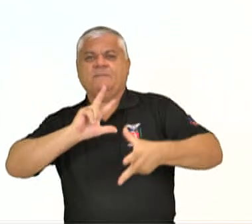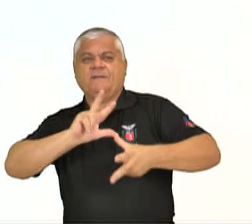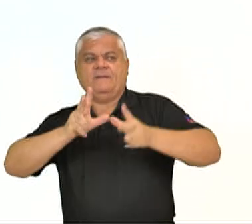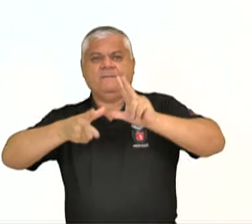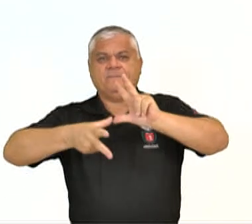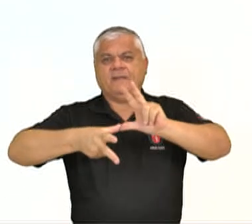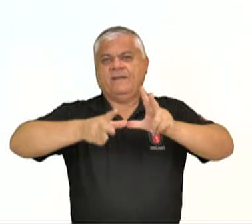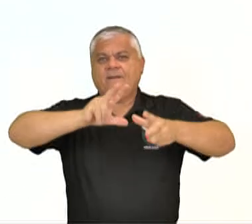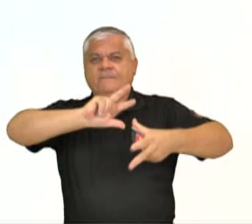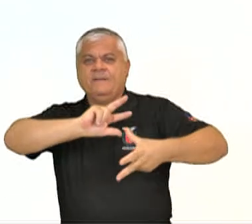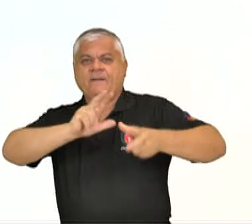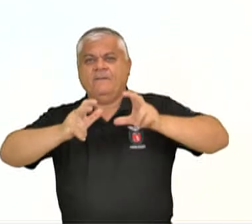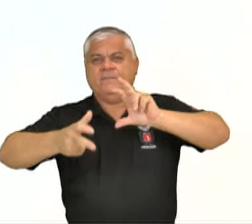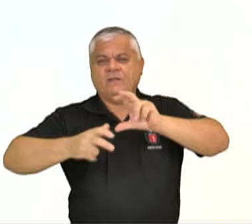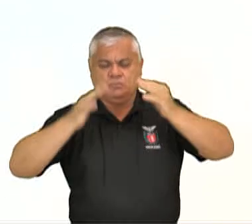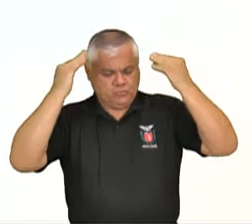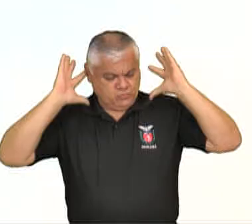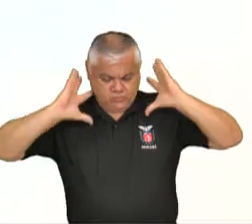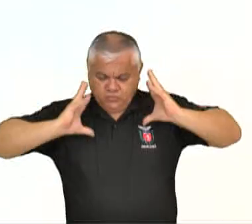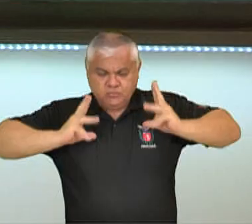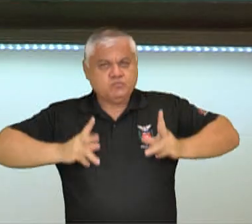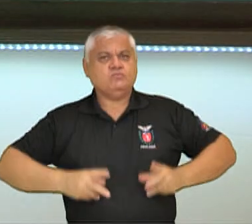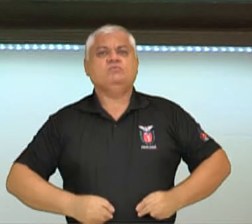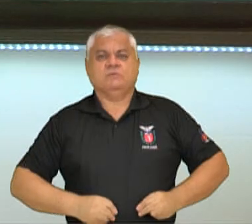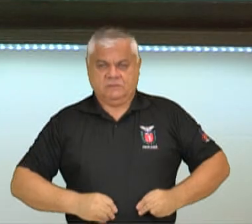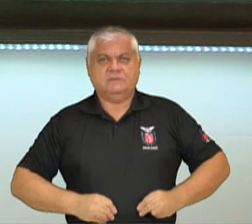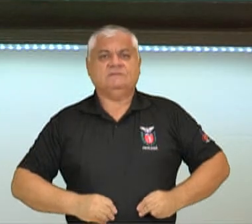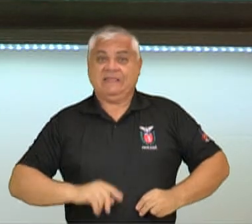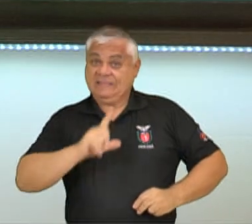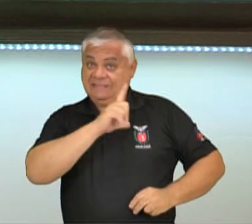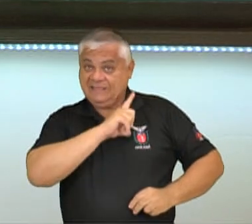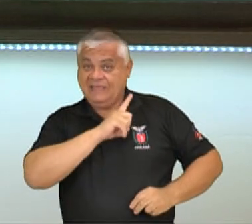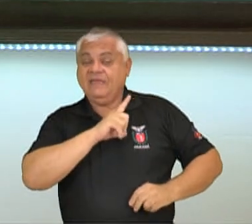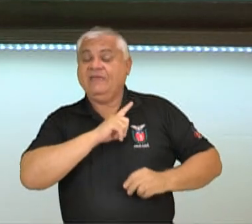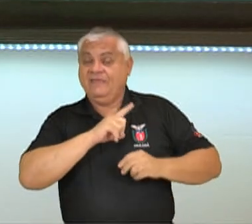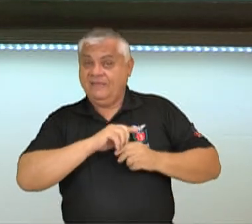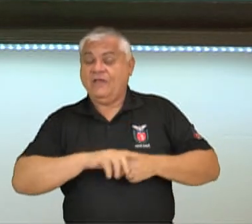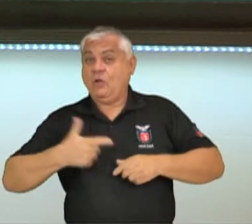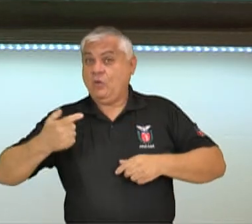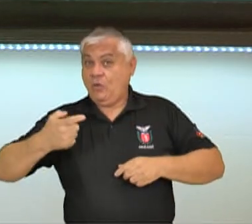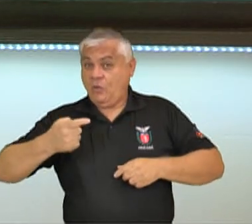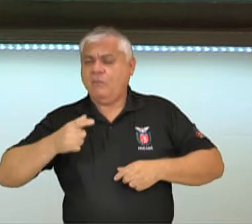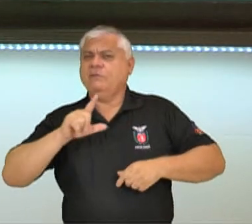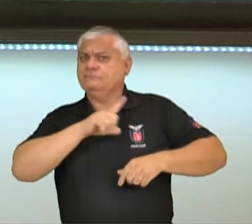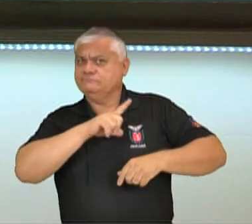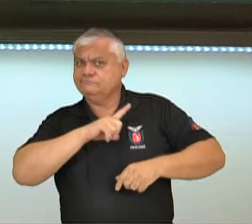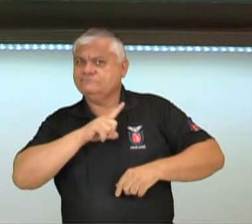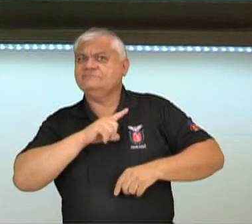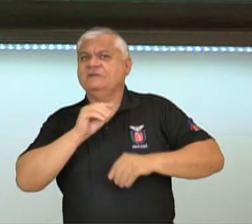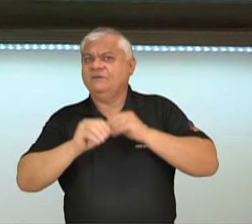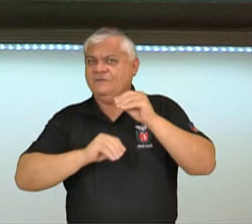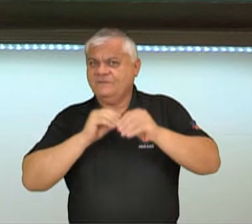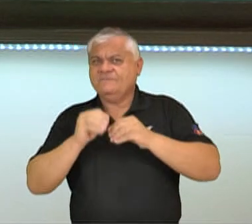capoeira, né? Então, todo o corpo existem golpes, né, que